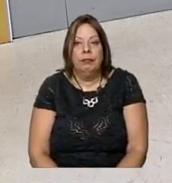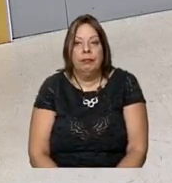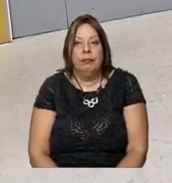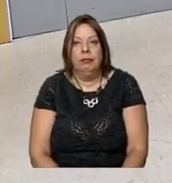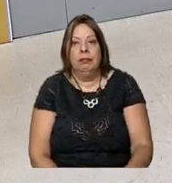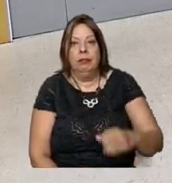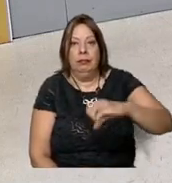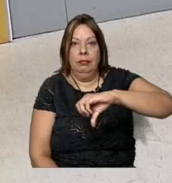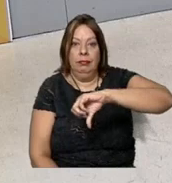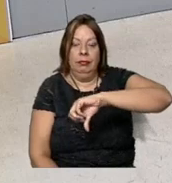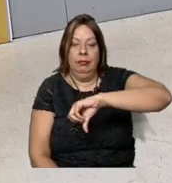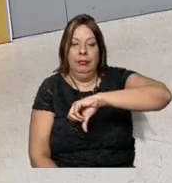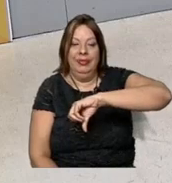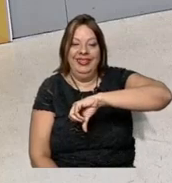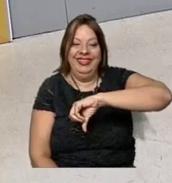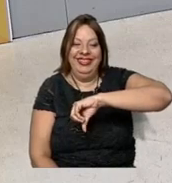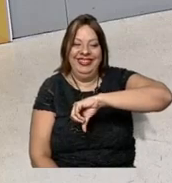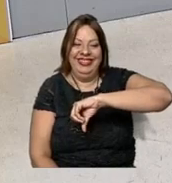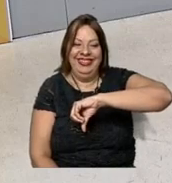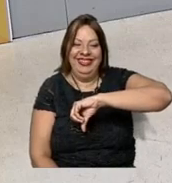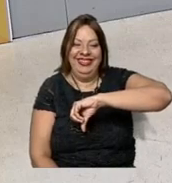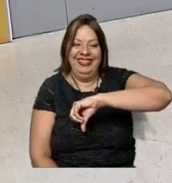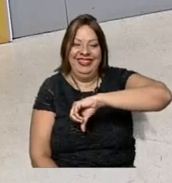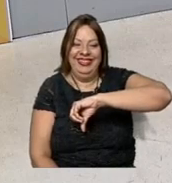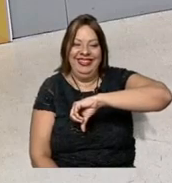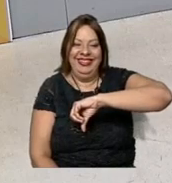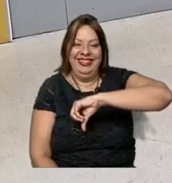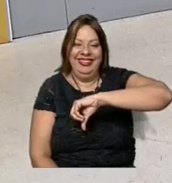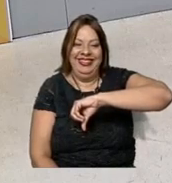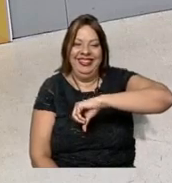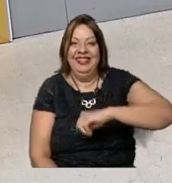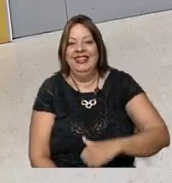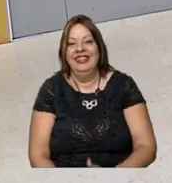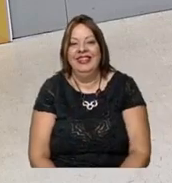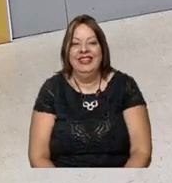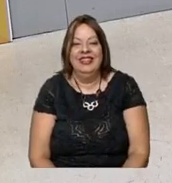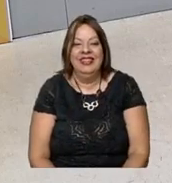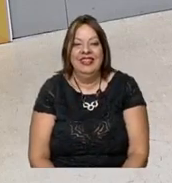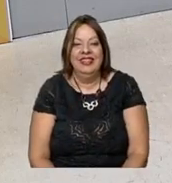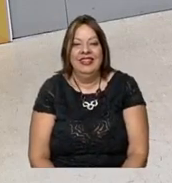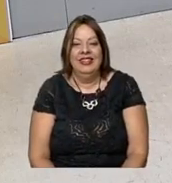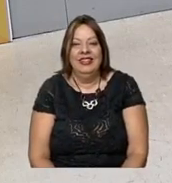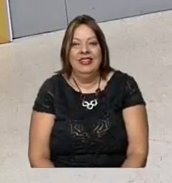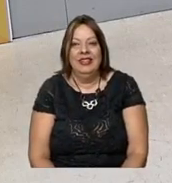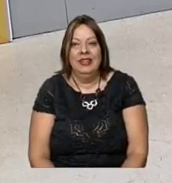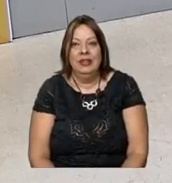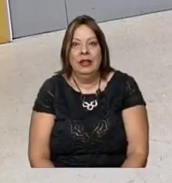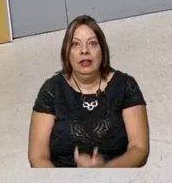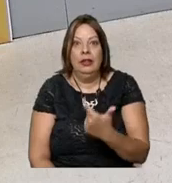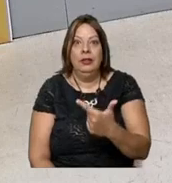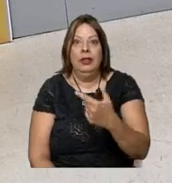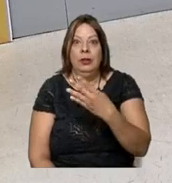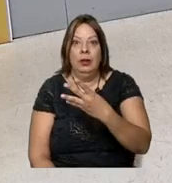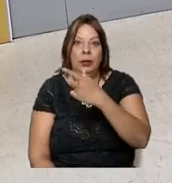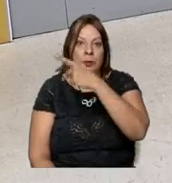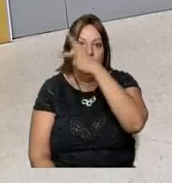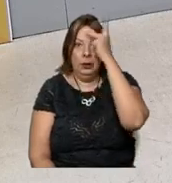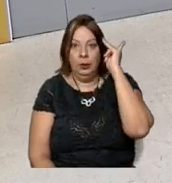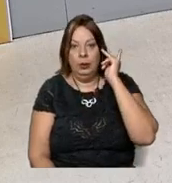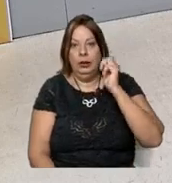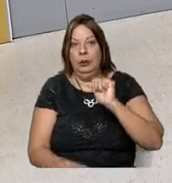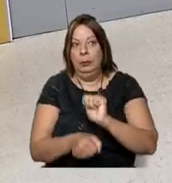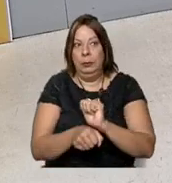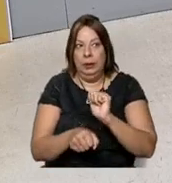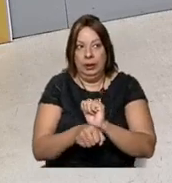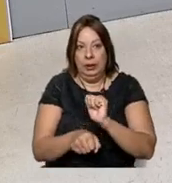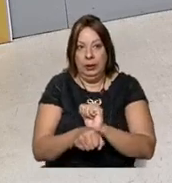número 9, 9, 9, marcou 9. 24 títulos na espera